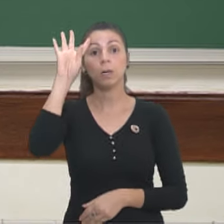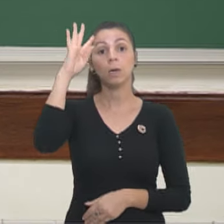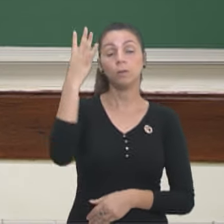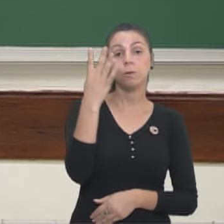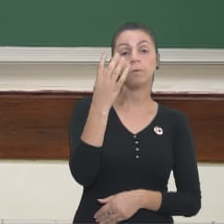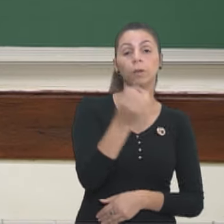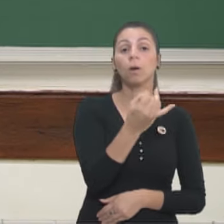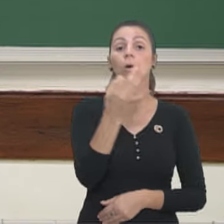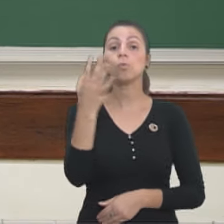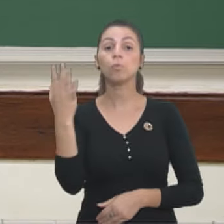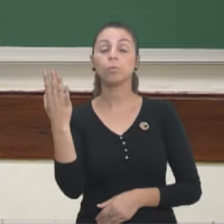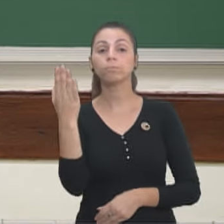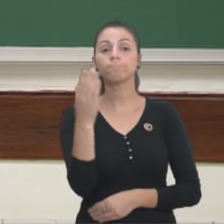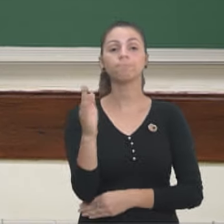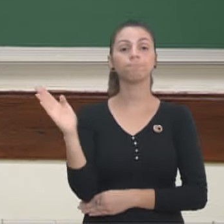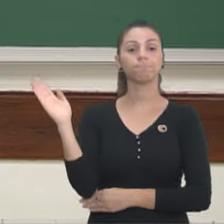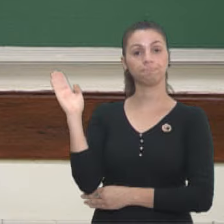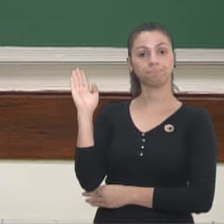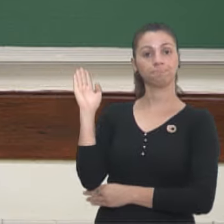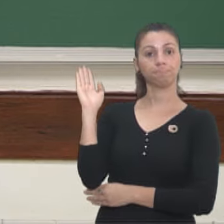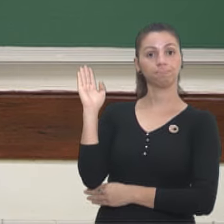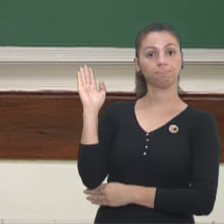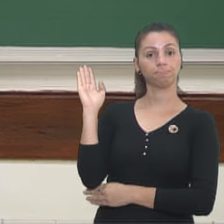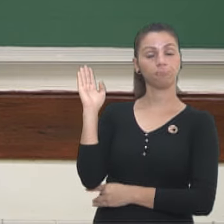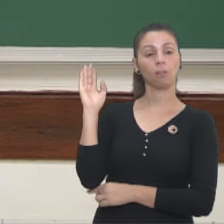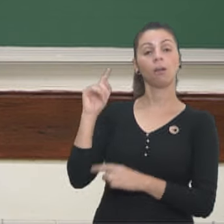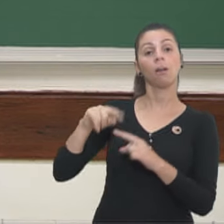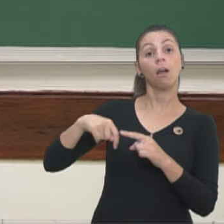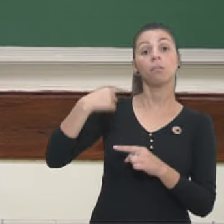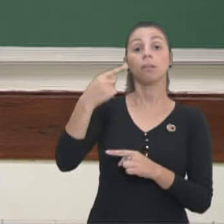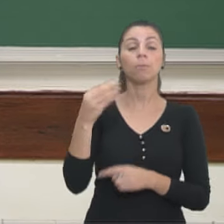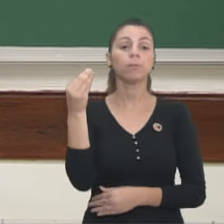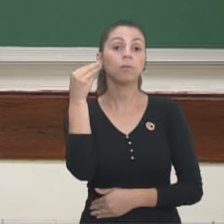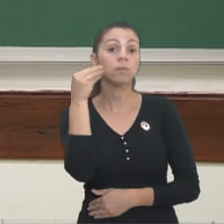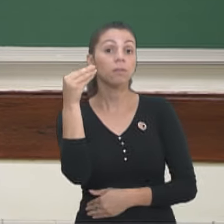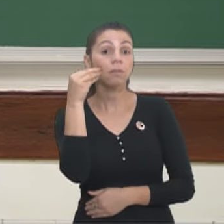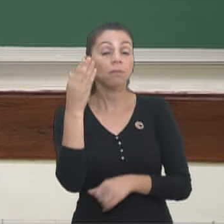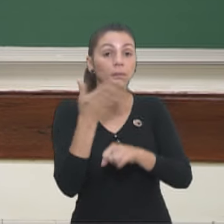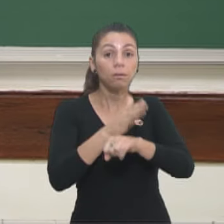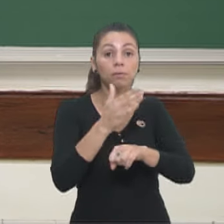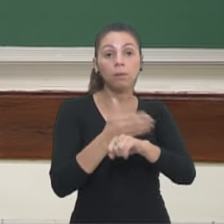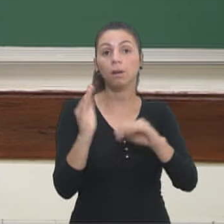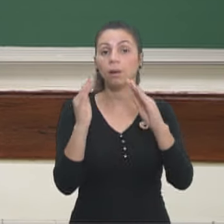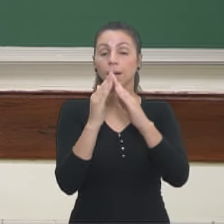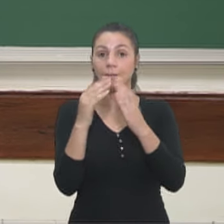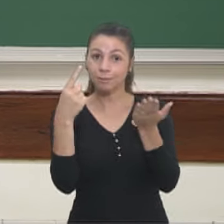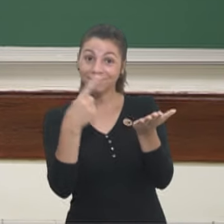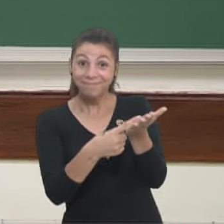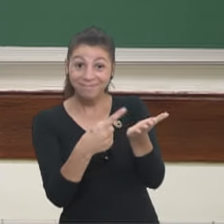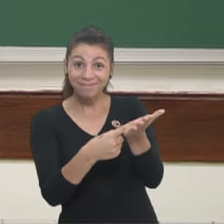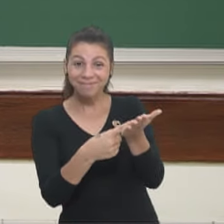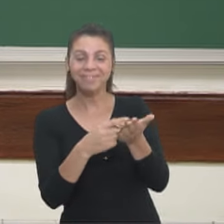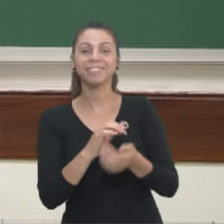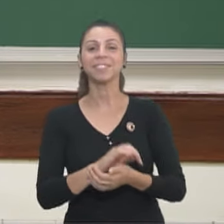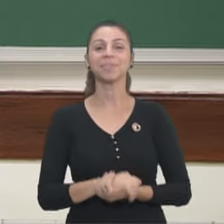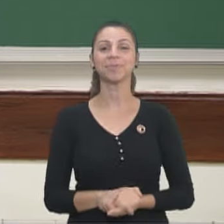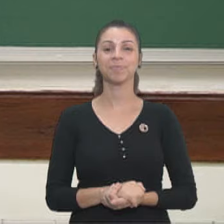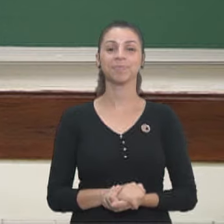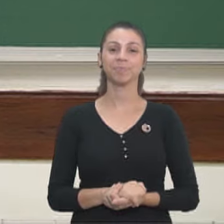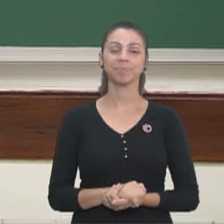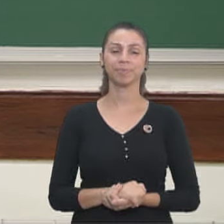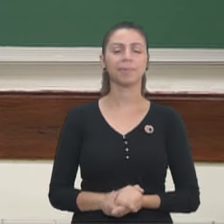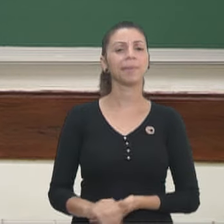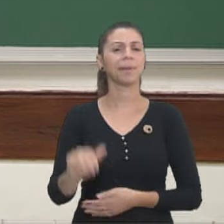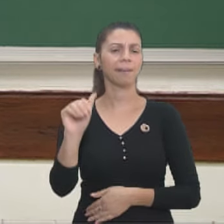quadro com vocês, tá bom? E daí depois o restante vocês tentem treinar em casa, combinado? Vamos lá. A